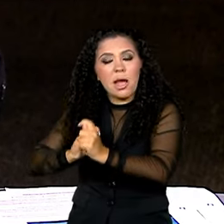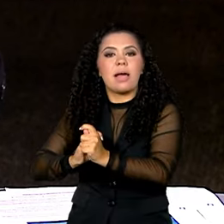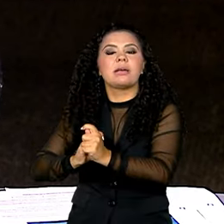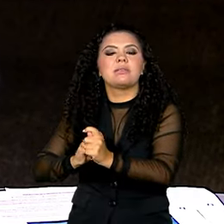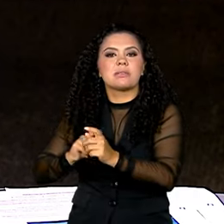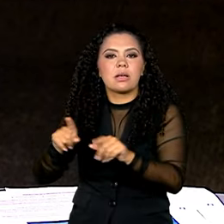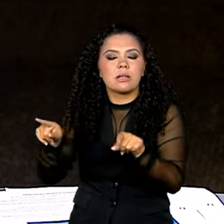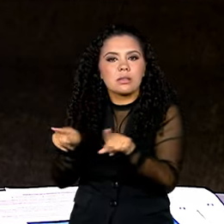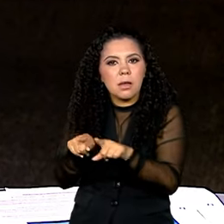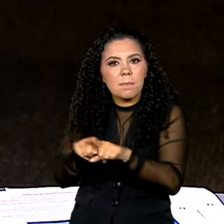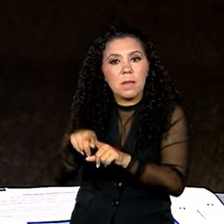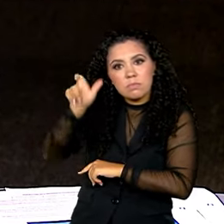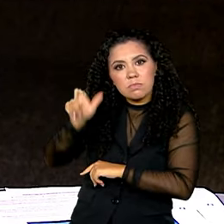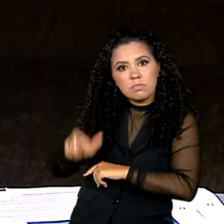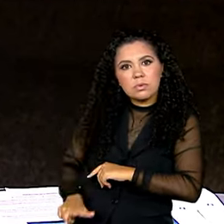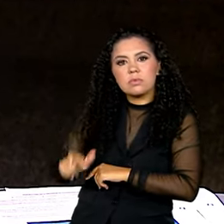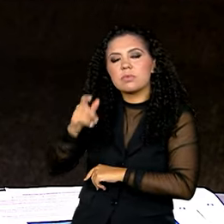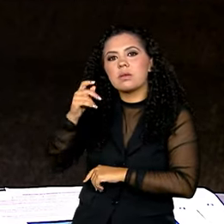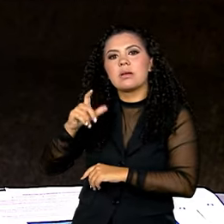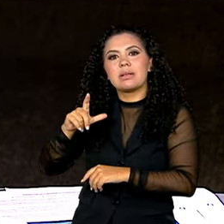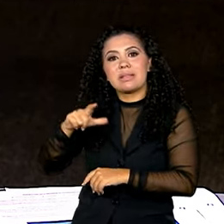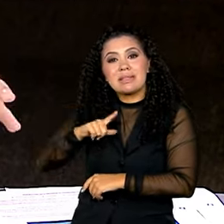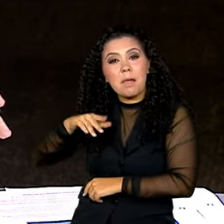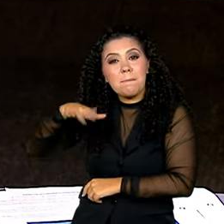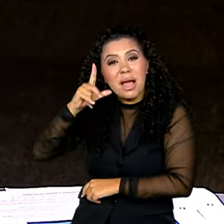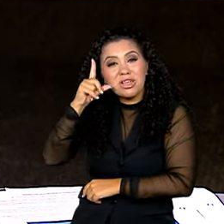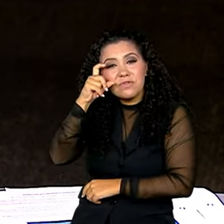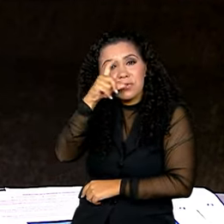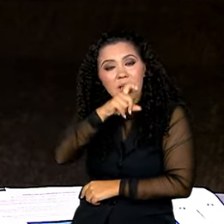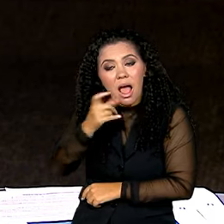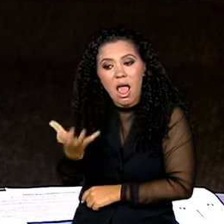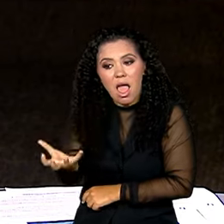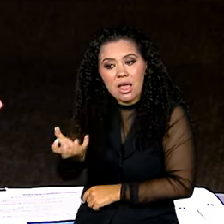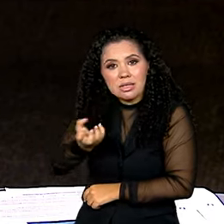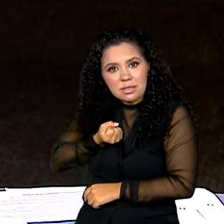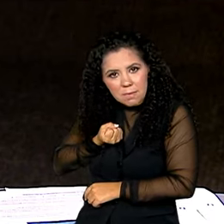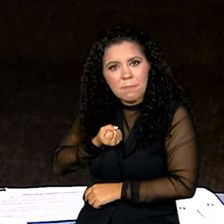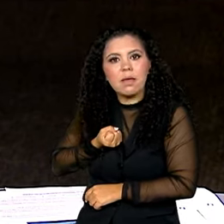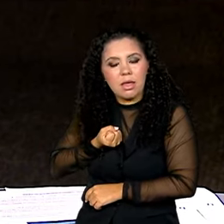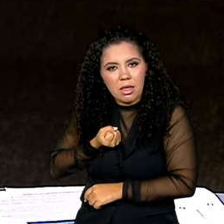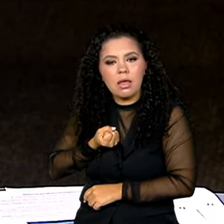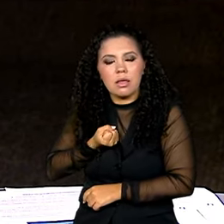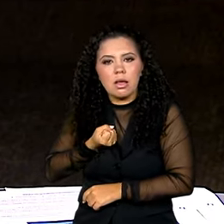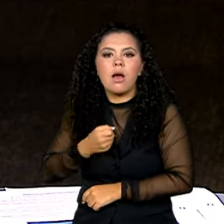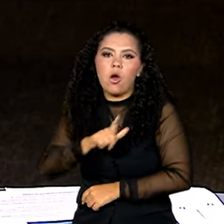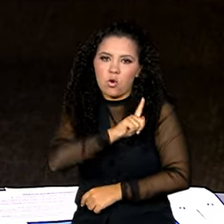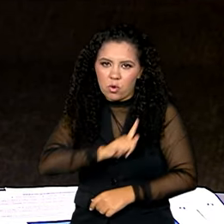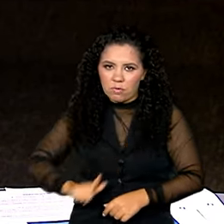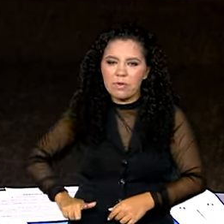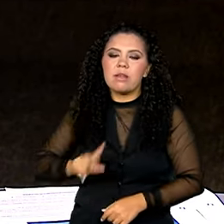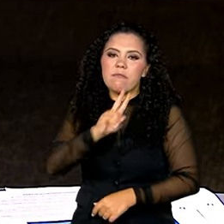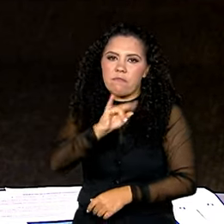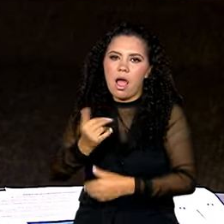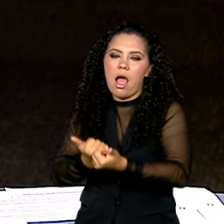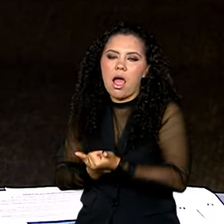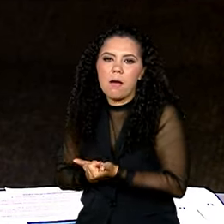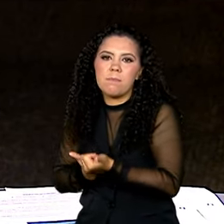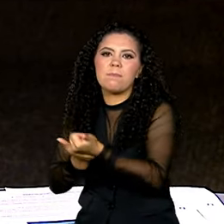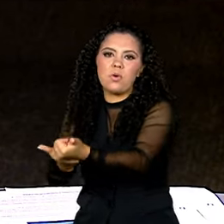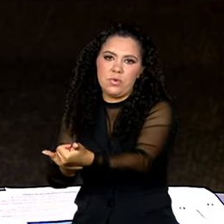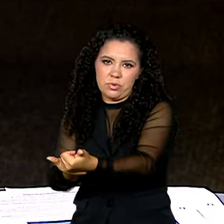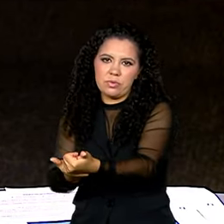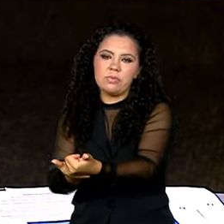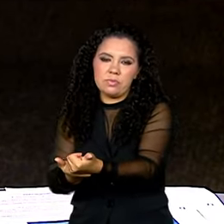em que o pescador tem mais dificuldade de receber seu benefício, de se legalizar. O governo vai apoiá-lo nesse